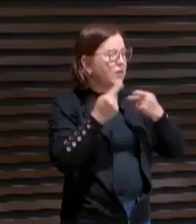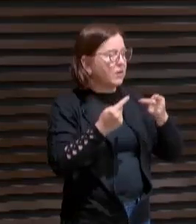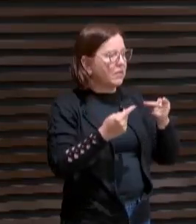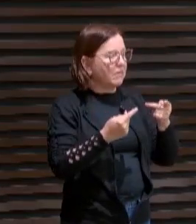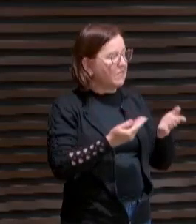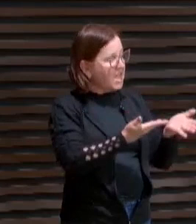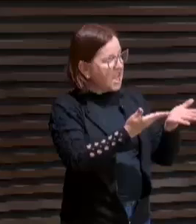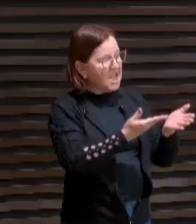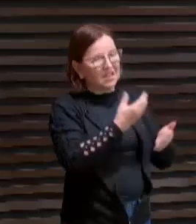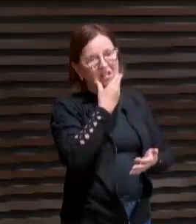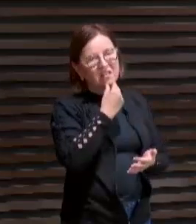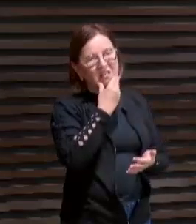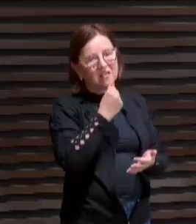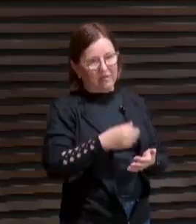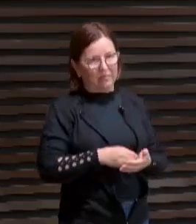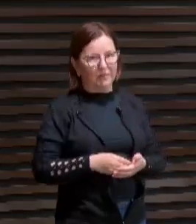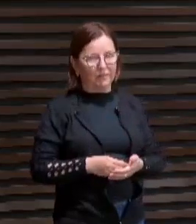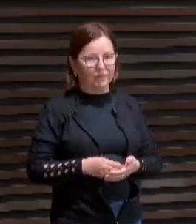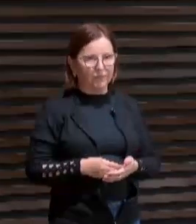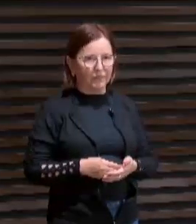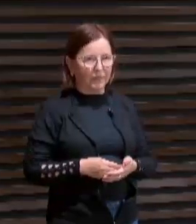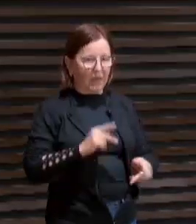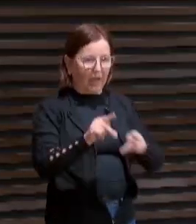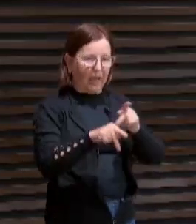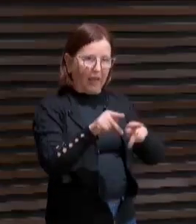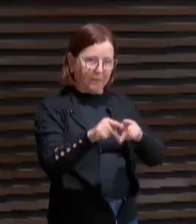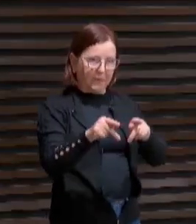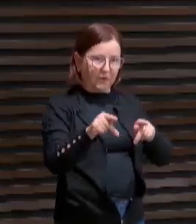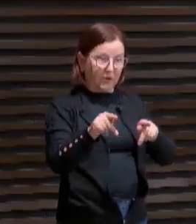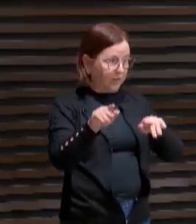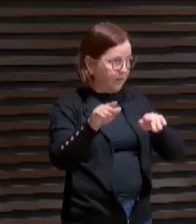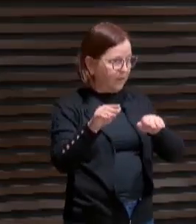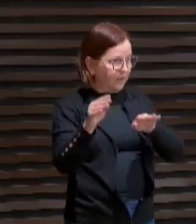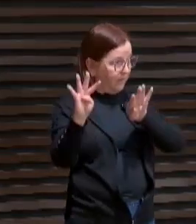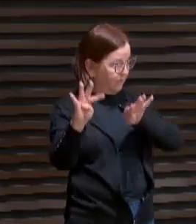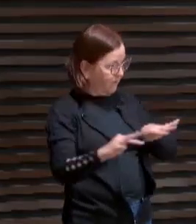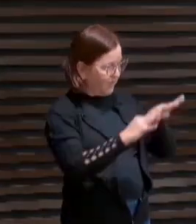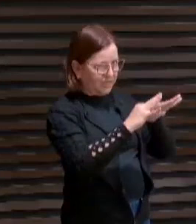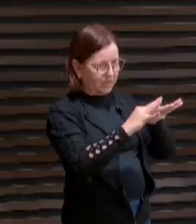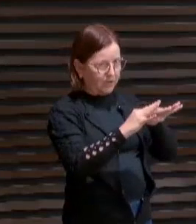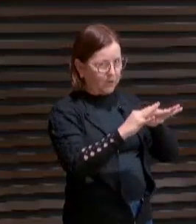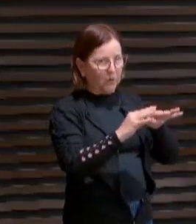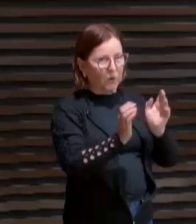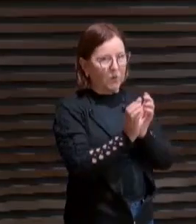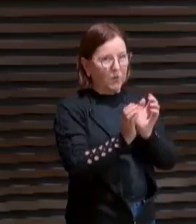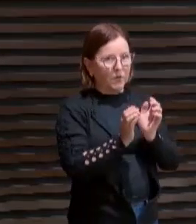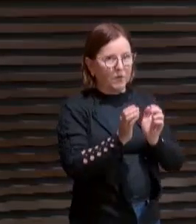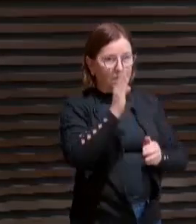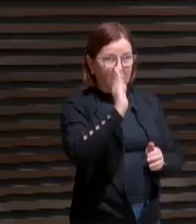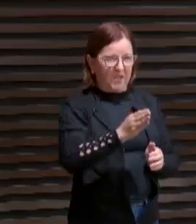o homem. Ao verem-no, os principais sacerdotes e os seus guardas